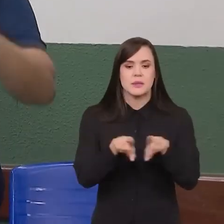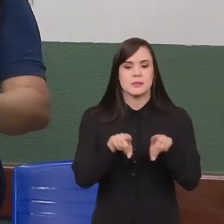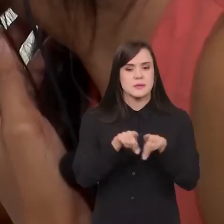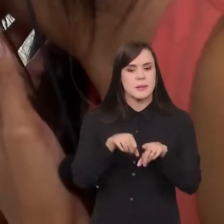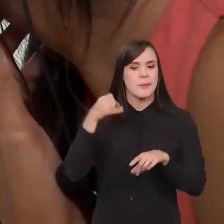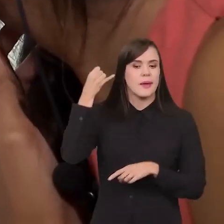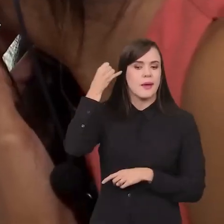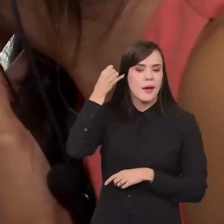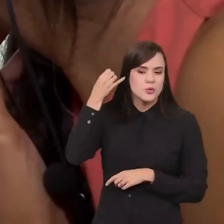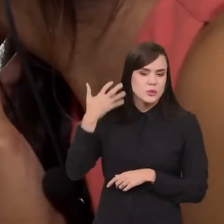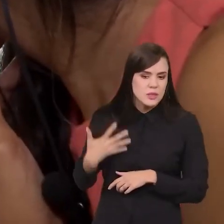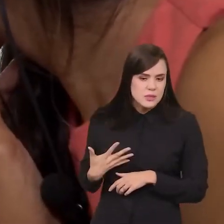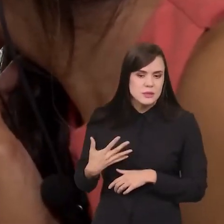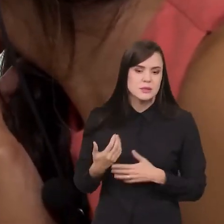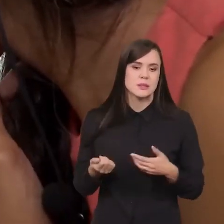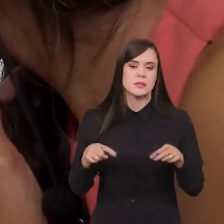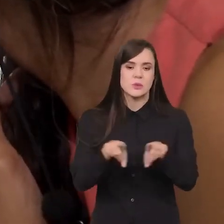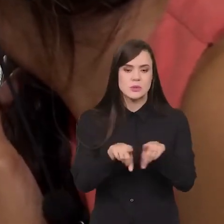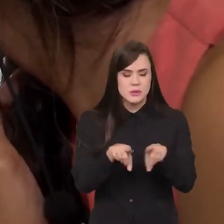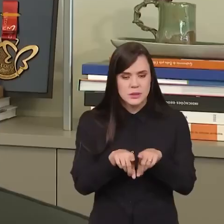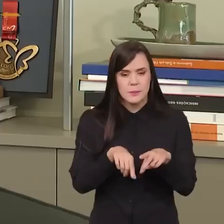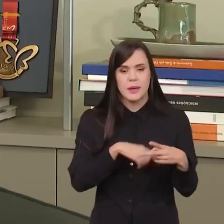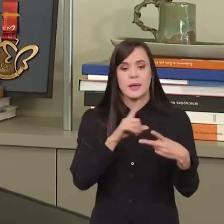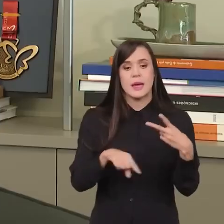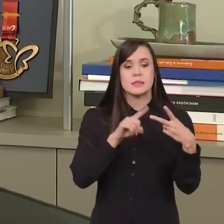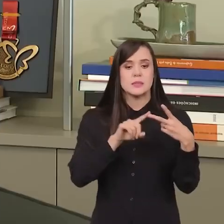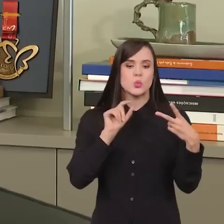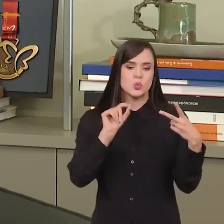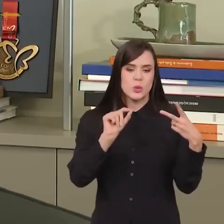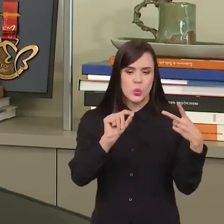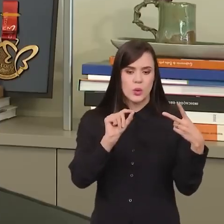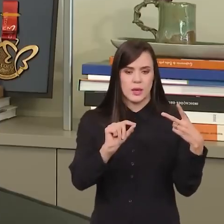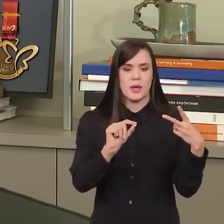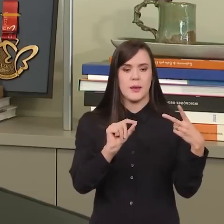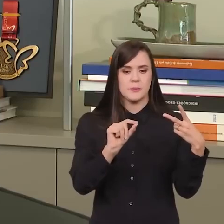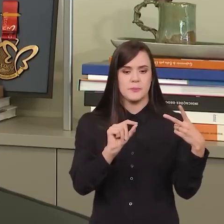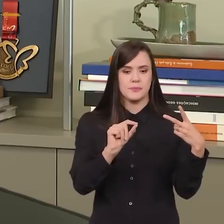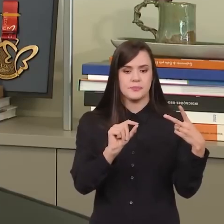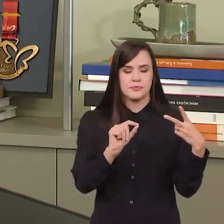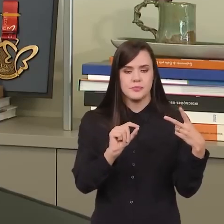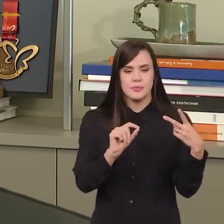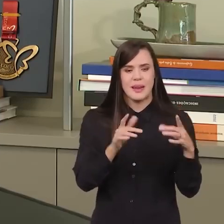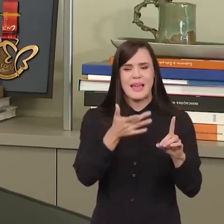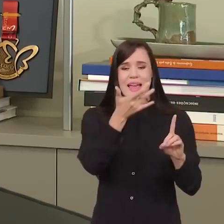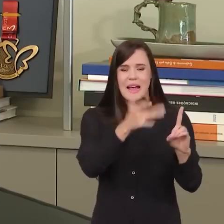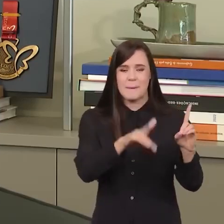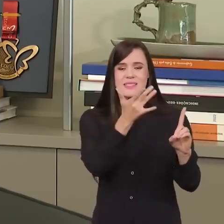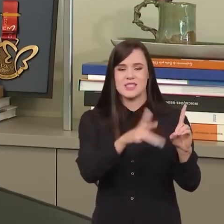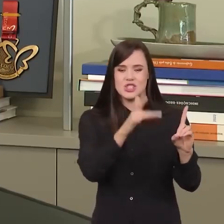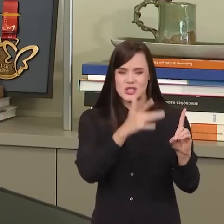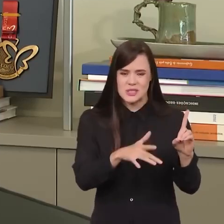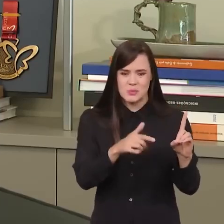áudio para quem tem problema de surdez. A segunda questão vem mesmo nesse capacitismo, né,